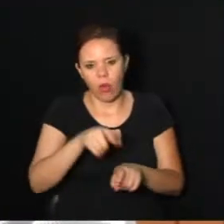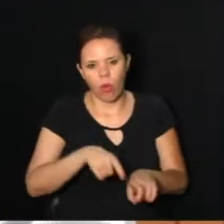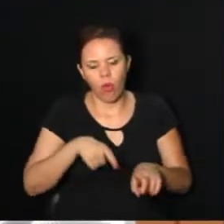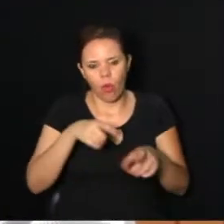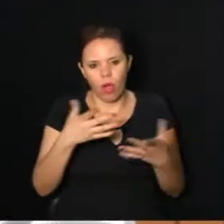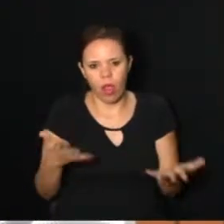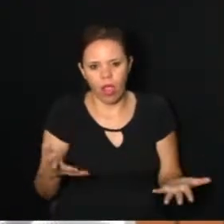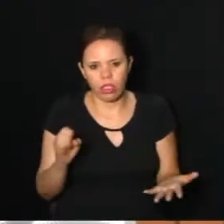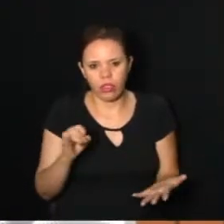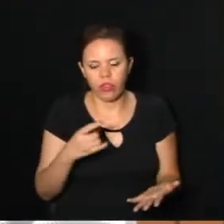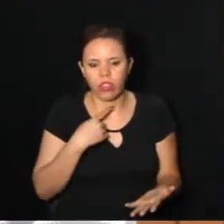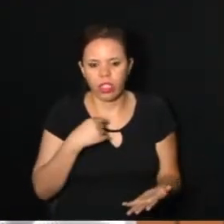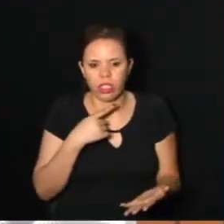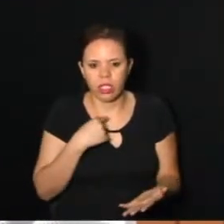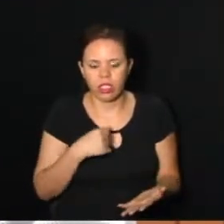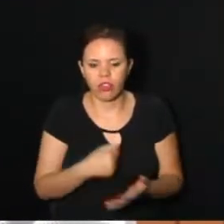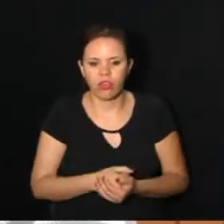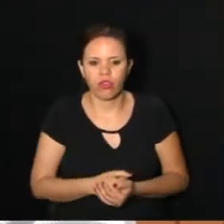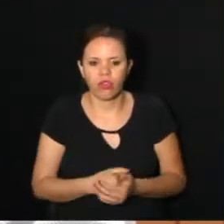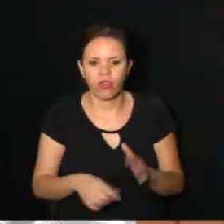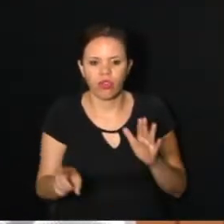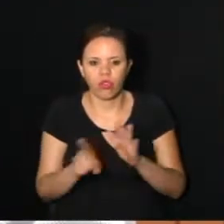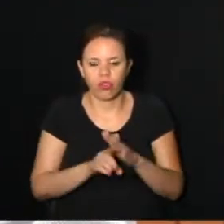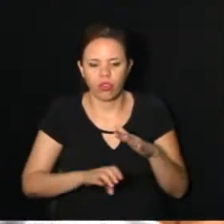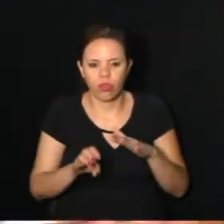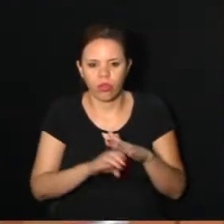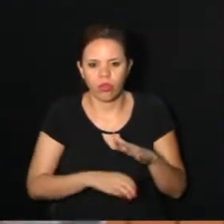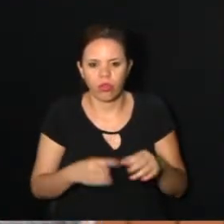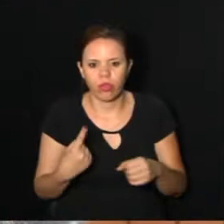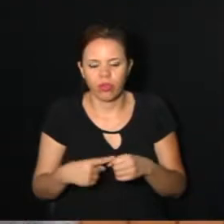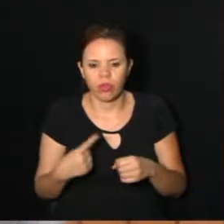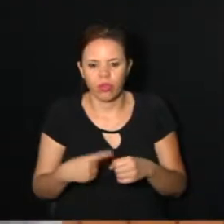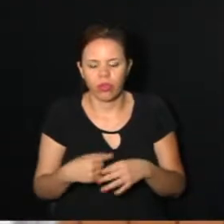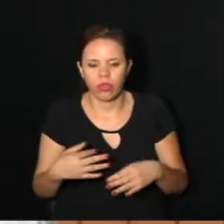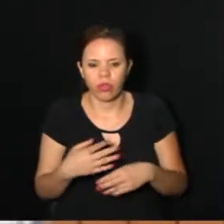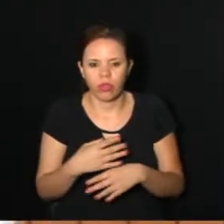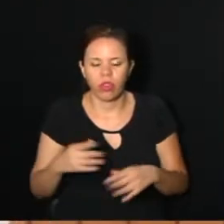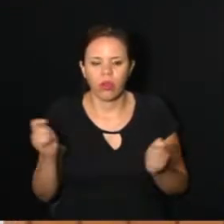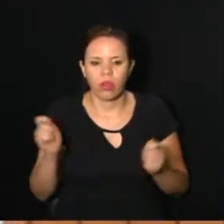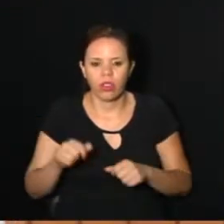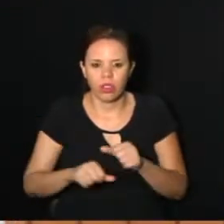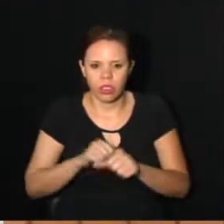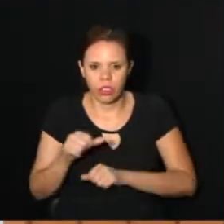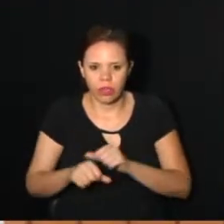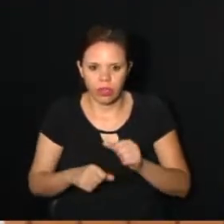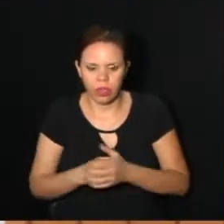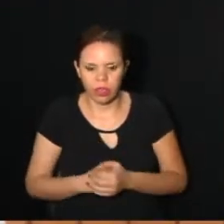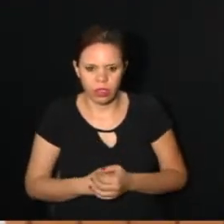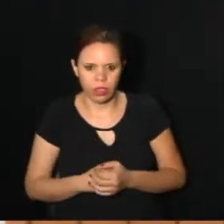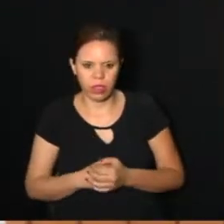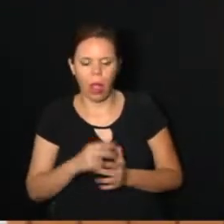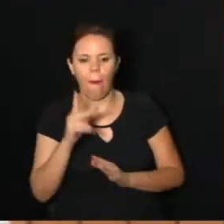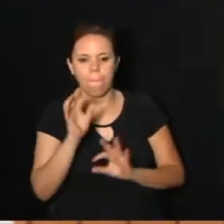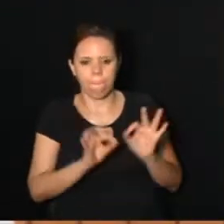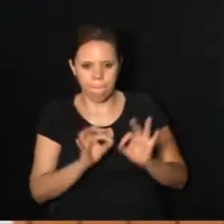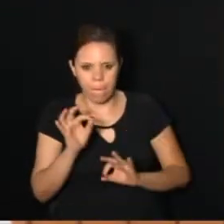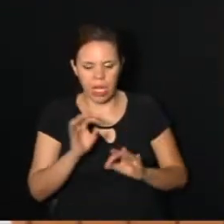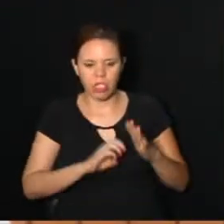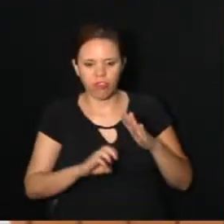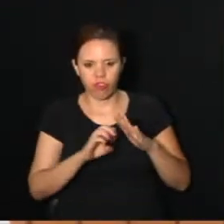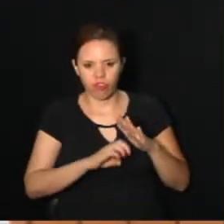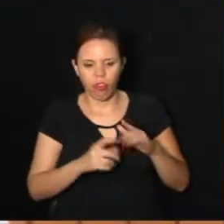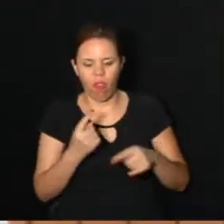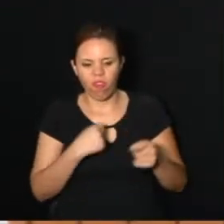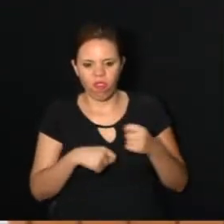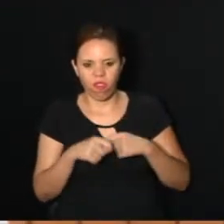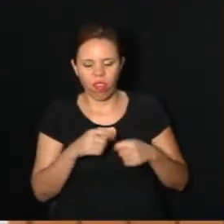for desejo do proprietário, do munícipe, ele vai poder se transformar em urbano. Antes